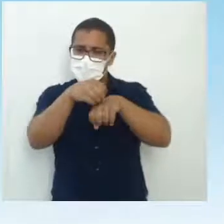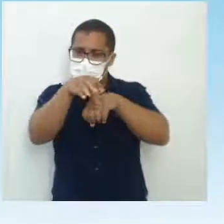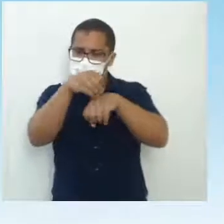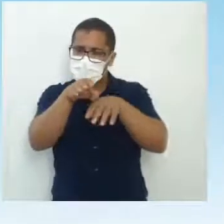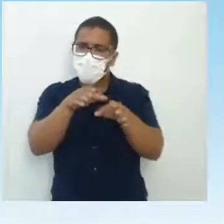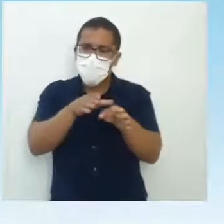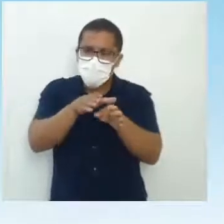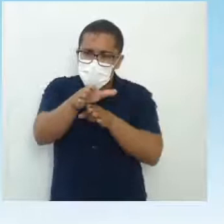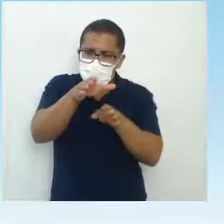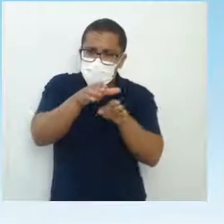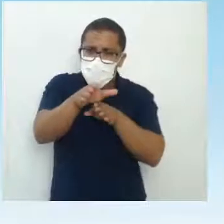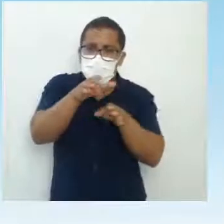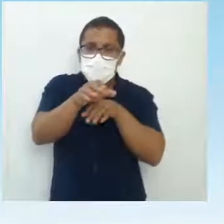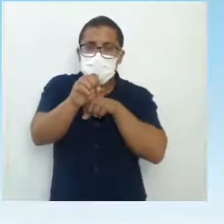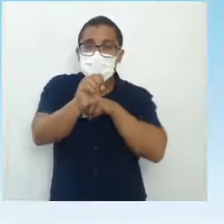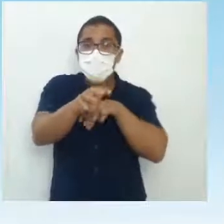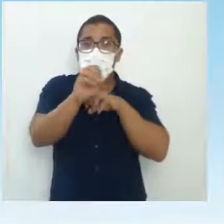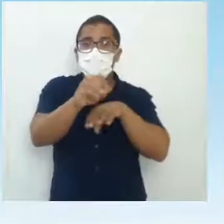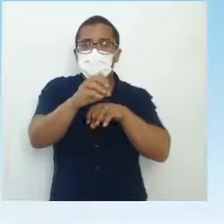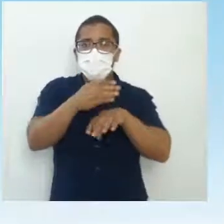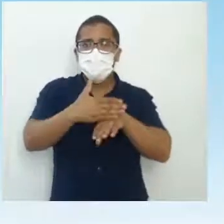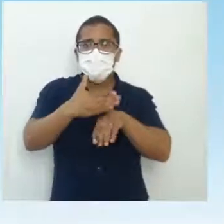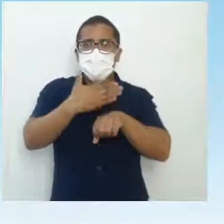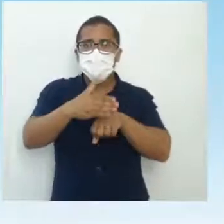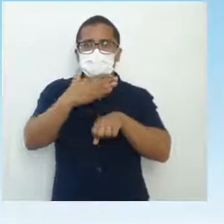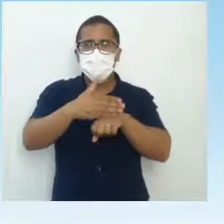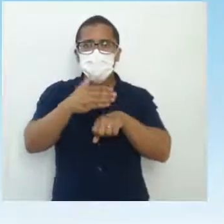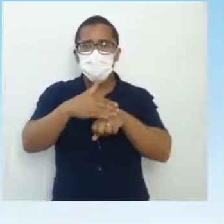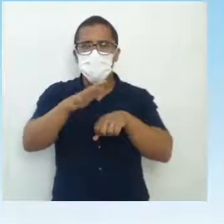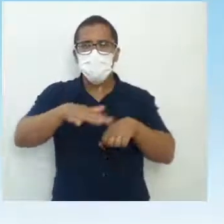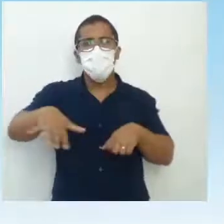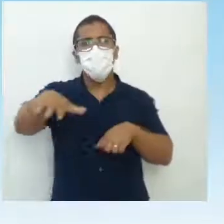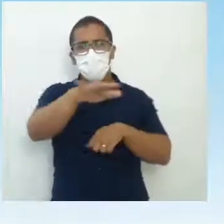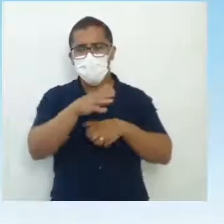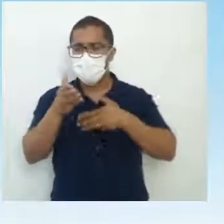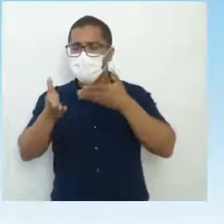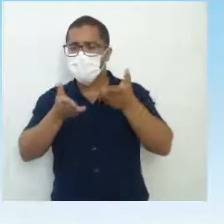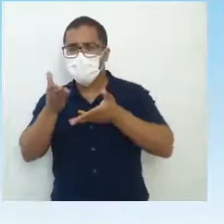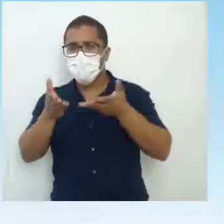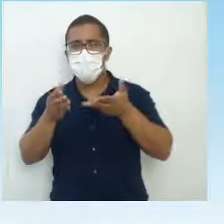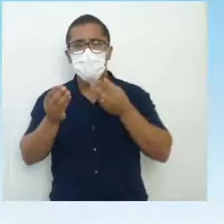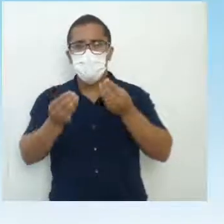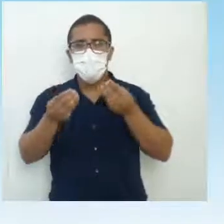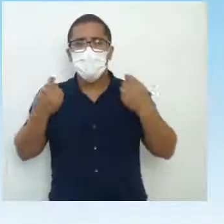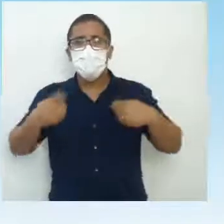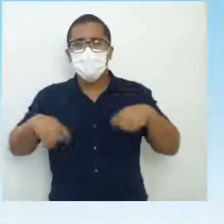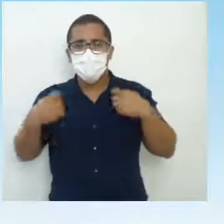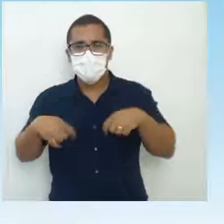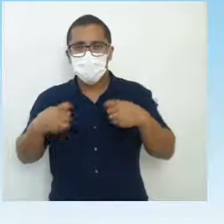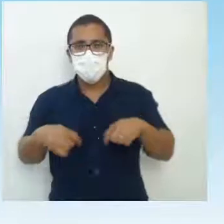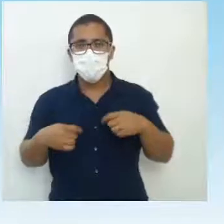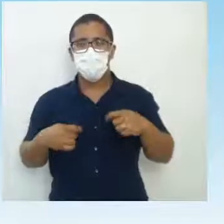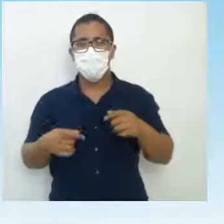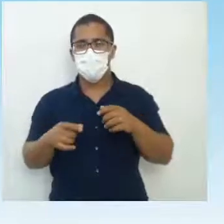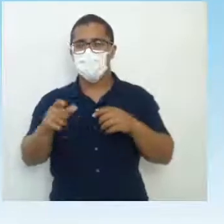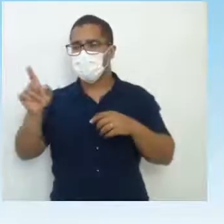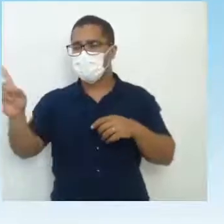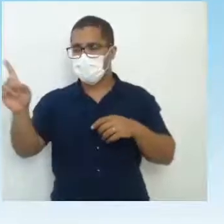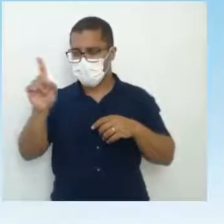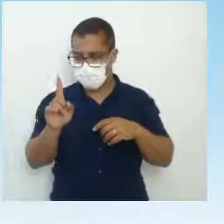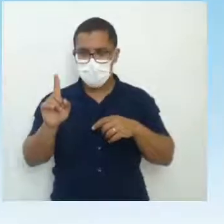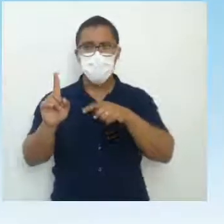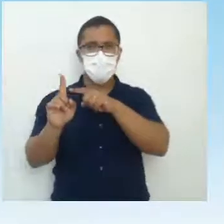atendimento sob a ação das forças iniciáticas, sem precisar da manifestação dos pacientes, que